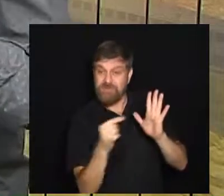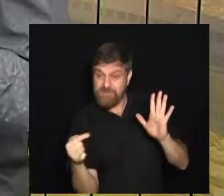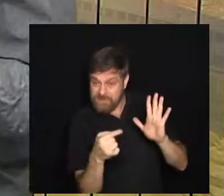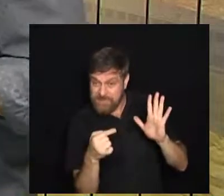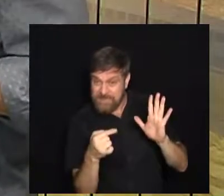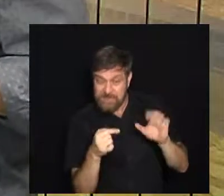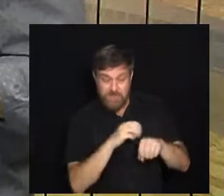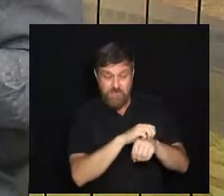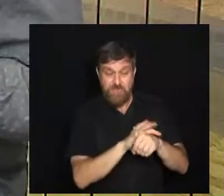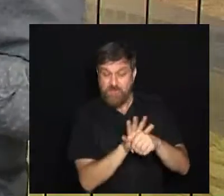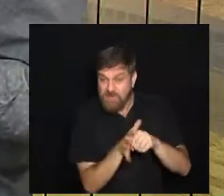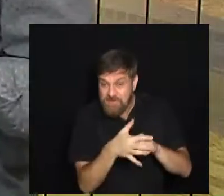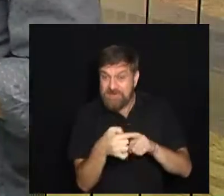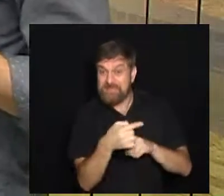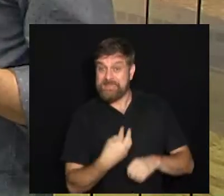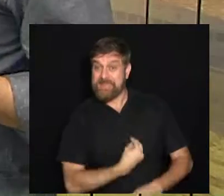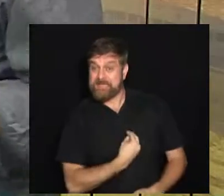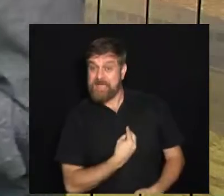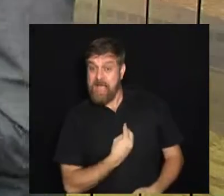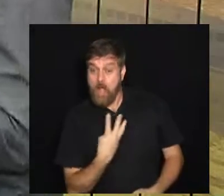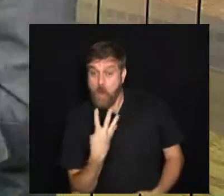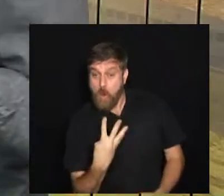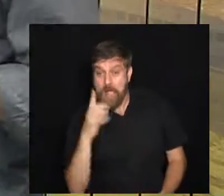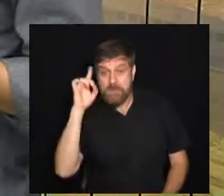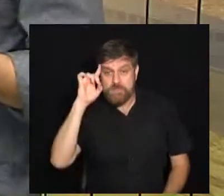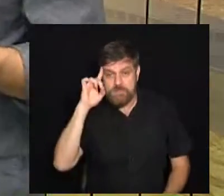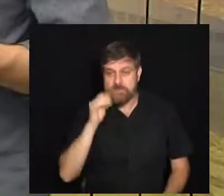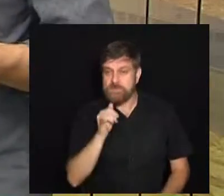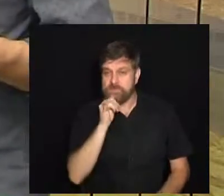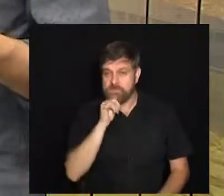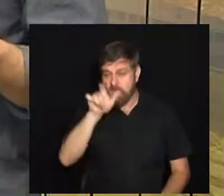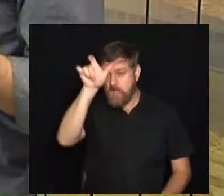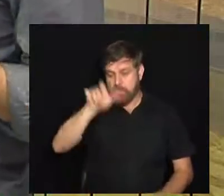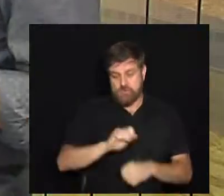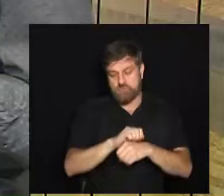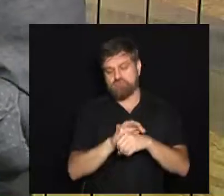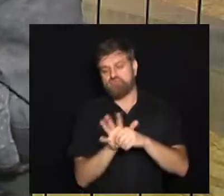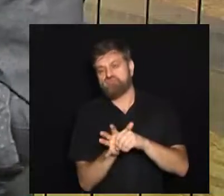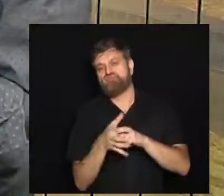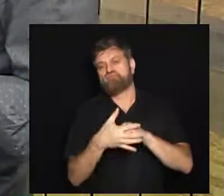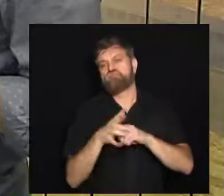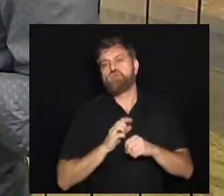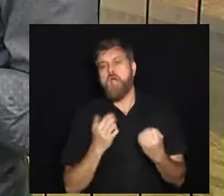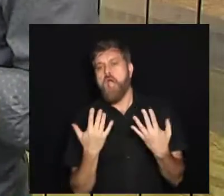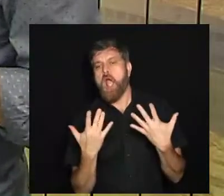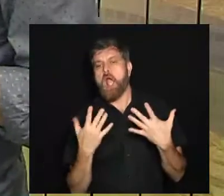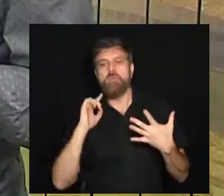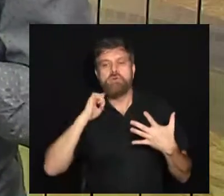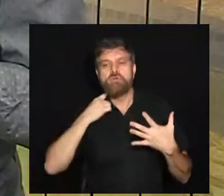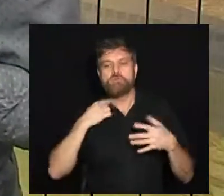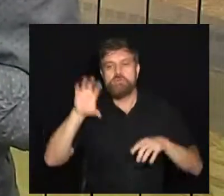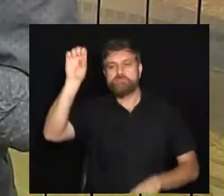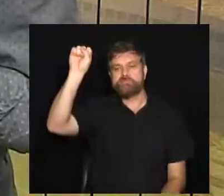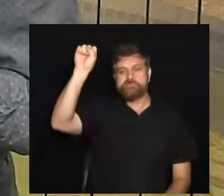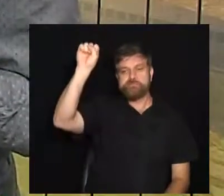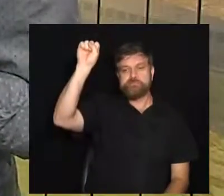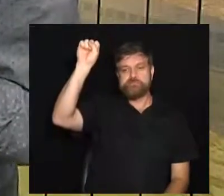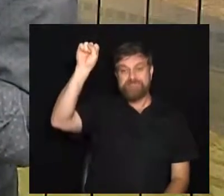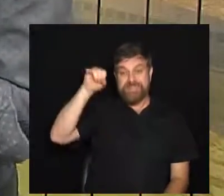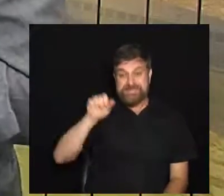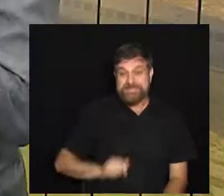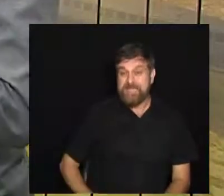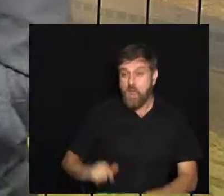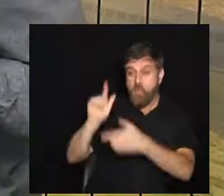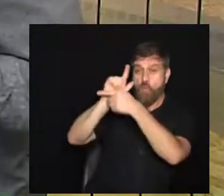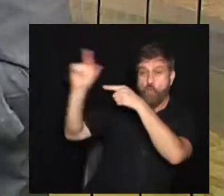dias é muito tempo é muito tempo então uma pessoa que uma pessoa que tem o coronavírus que tá com a mão contaminada segurou a barra se não for